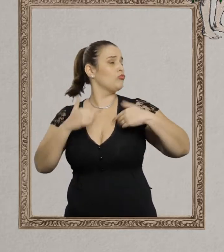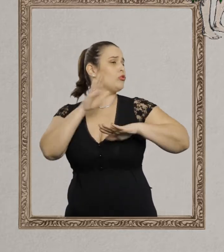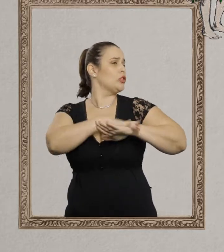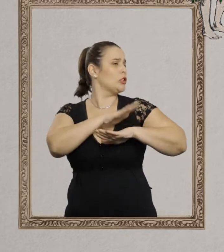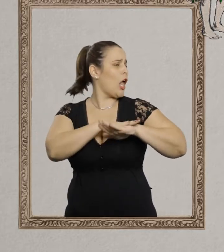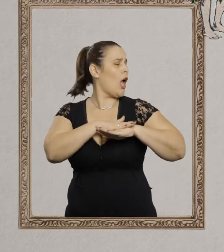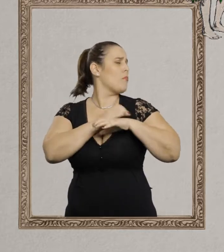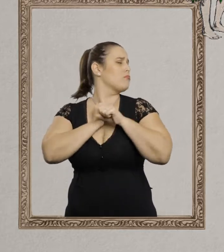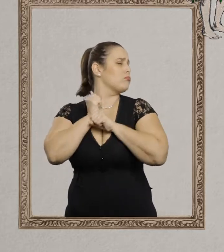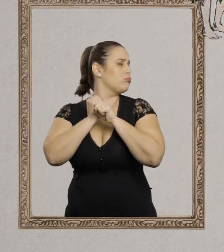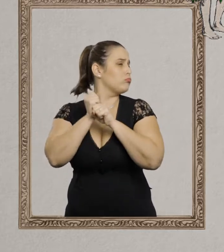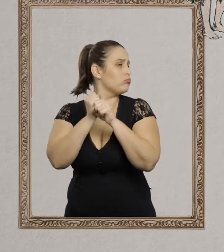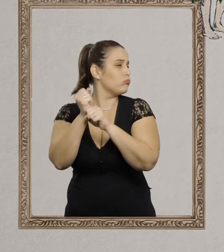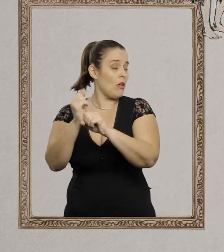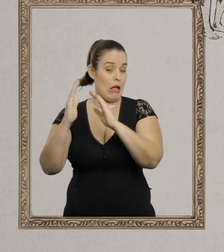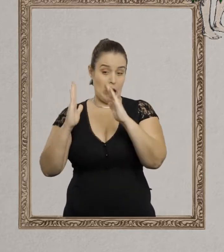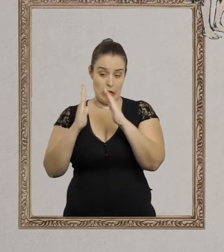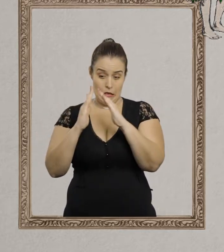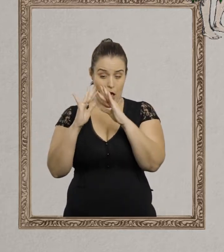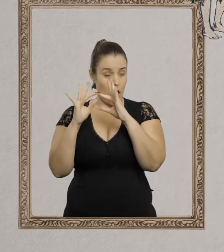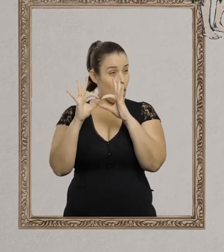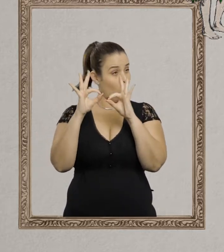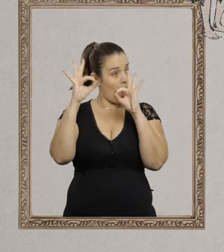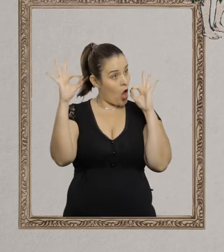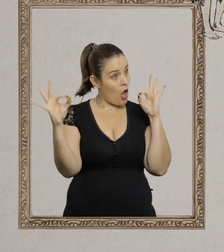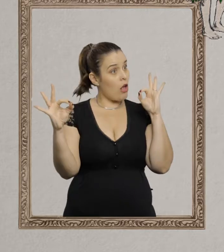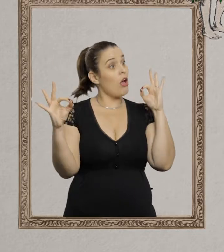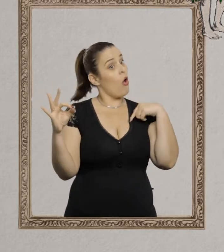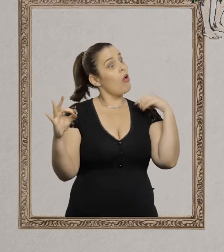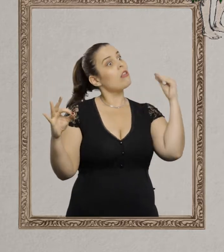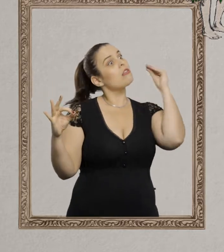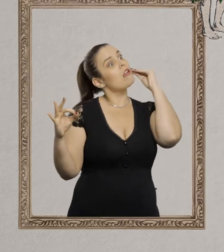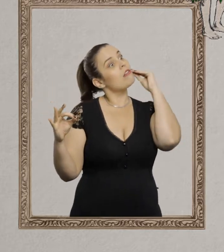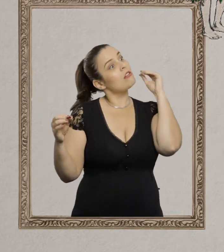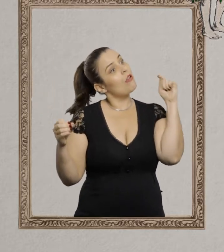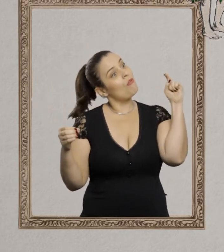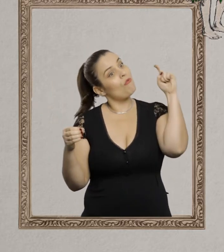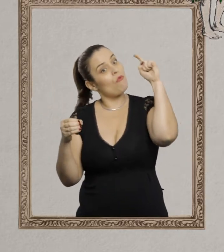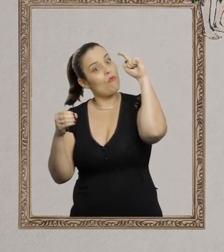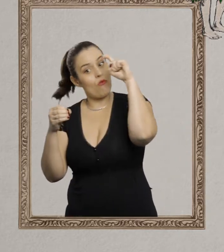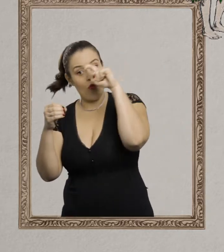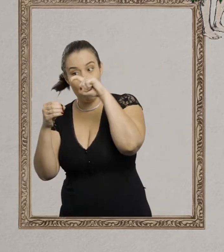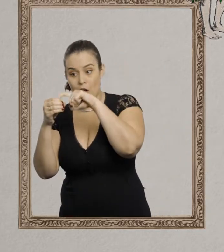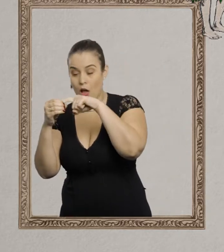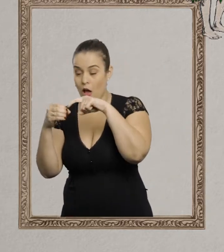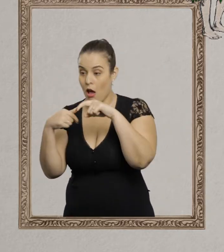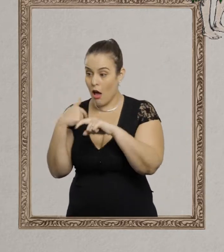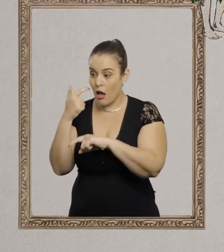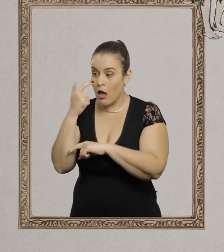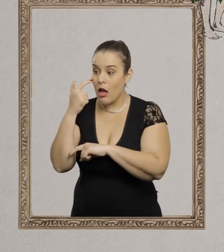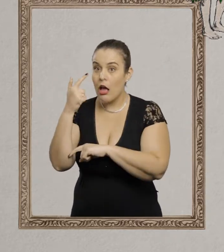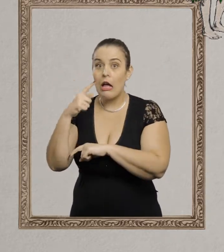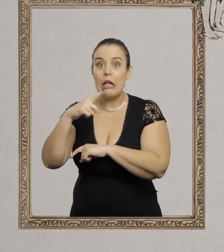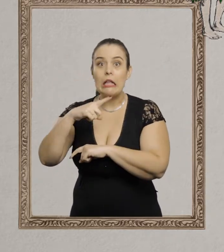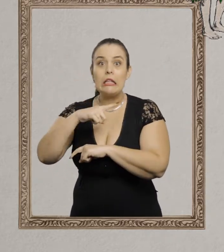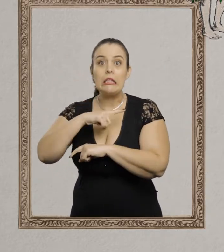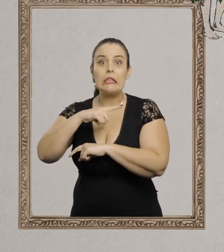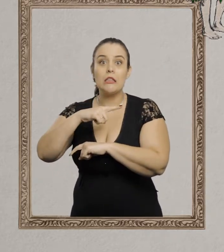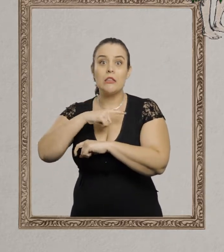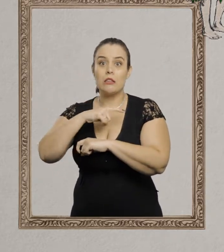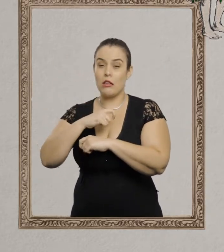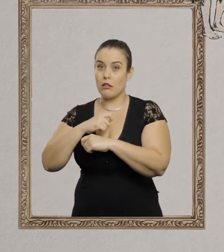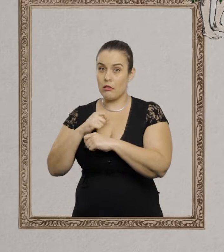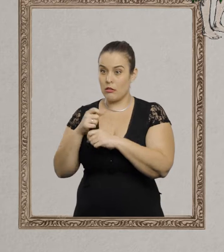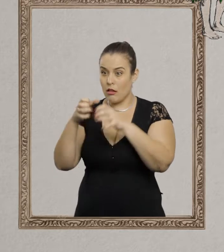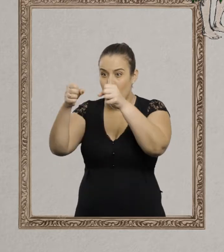fiquei muito tempo longe de casa. Depois eu voei de volta para casa. Quando cheguei em casa, tinha grades